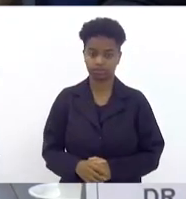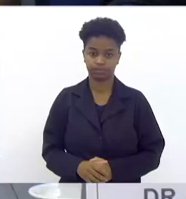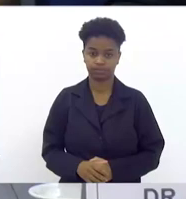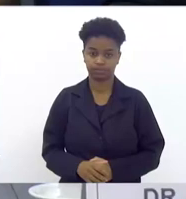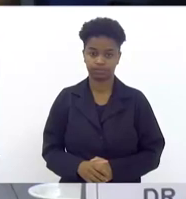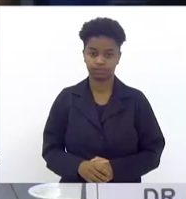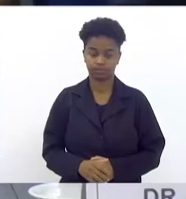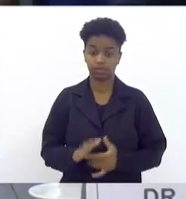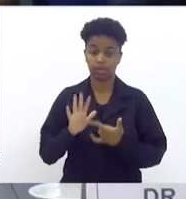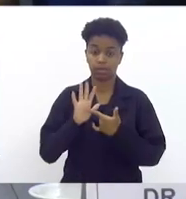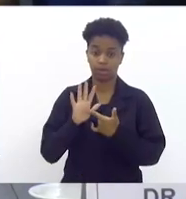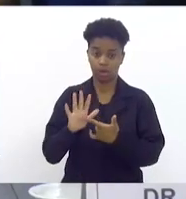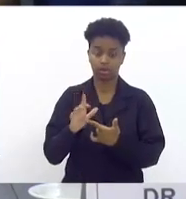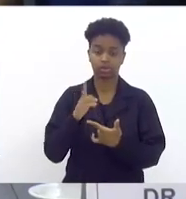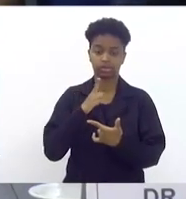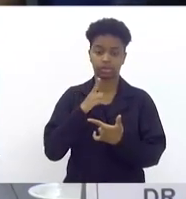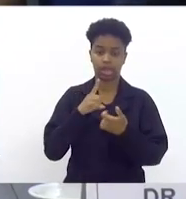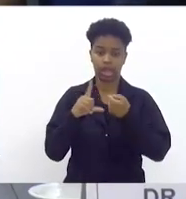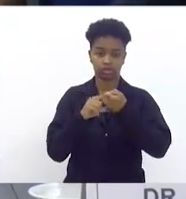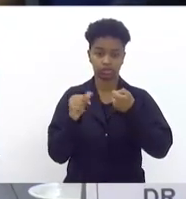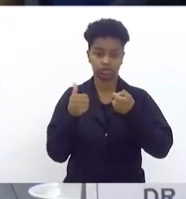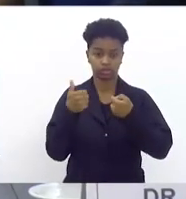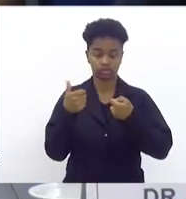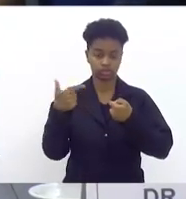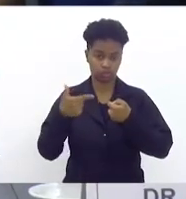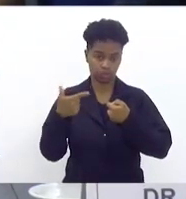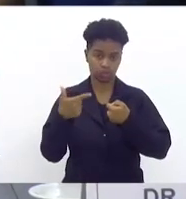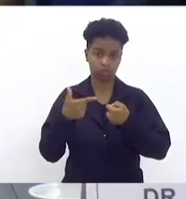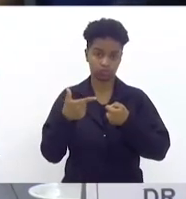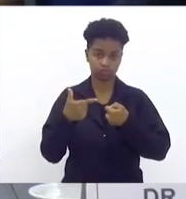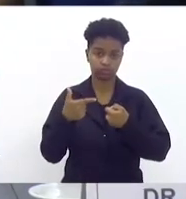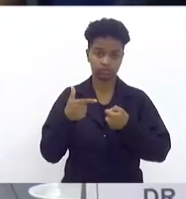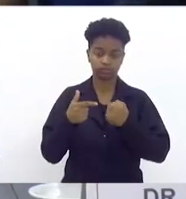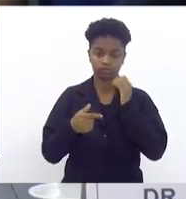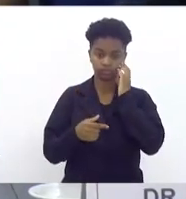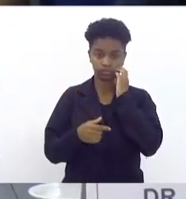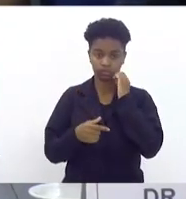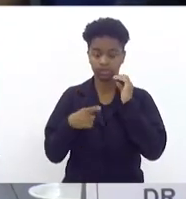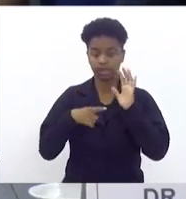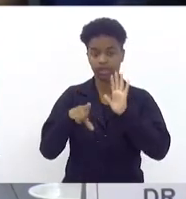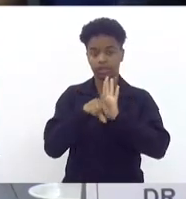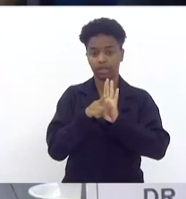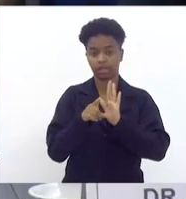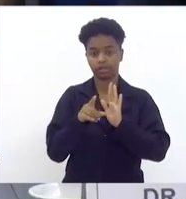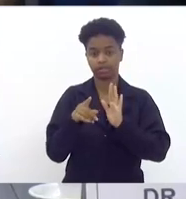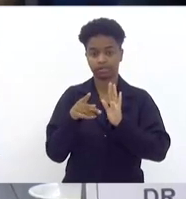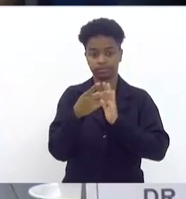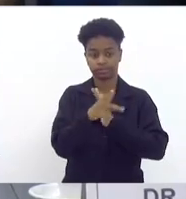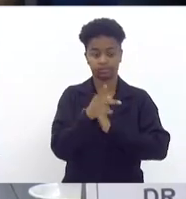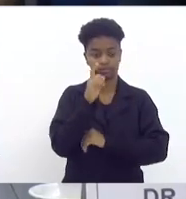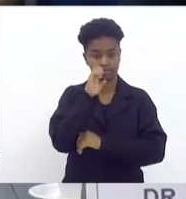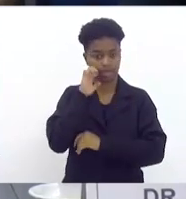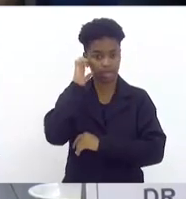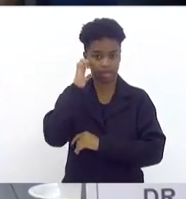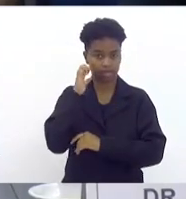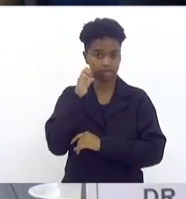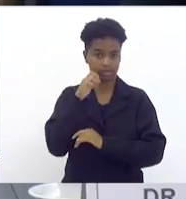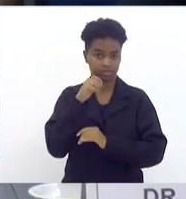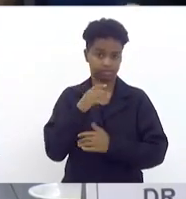que falam de benefícios que estão no artigo 2º da lei do projeto apresentado pela deputada Élica.